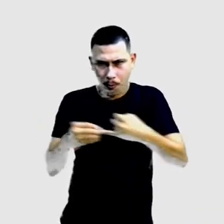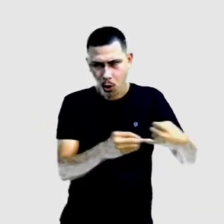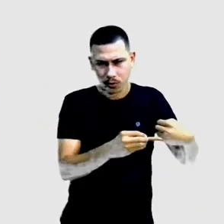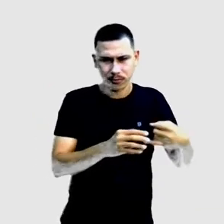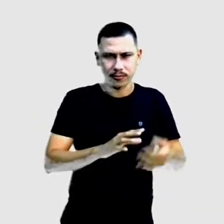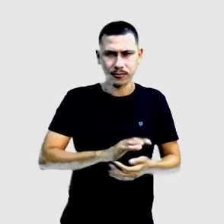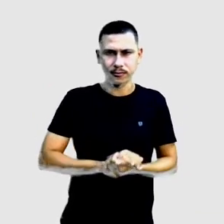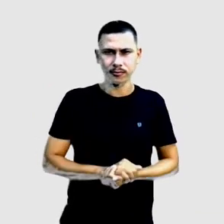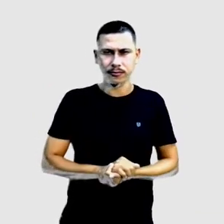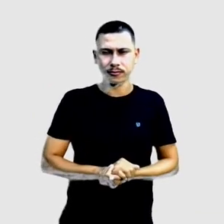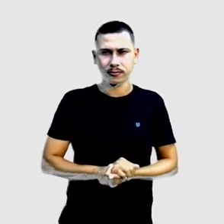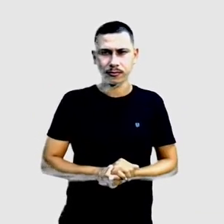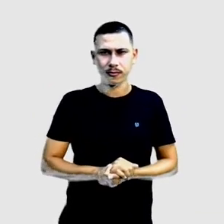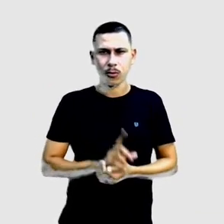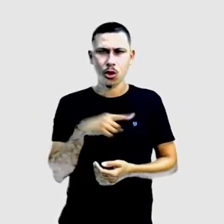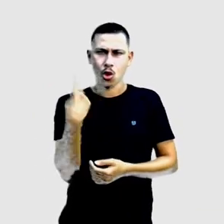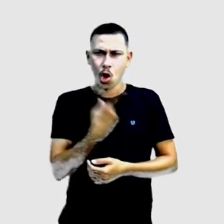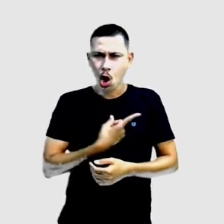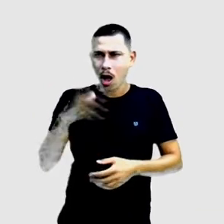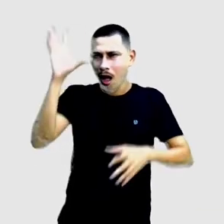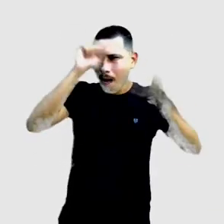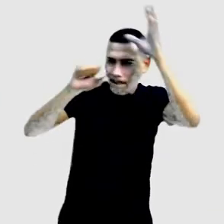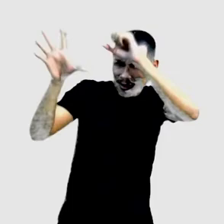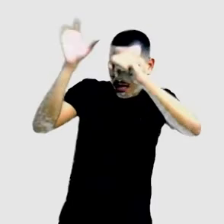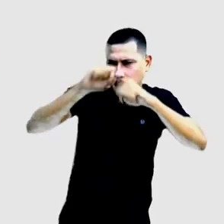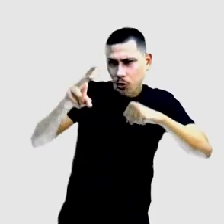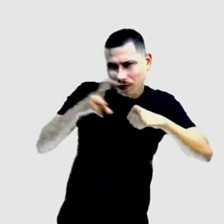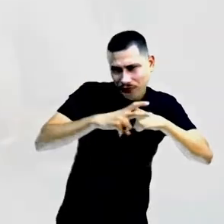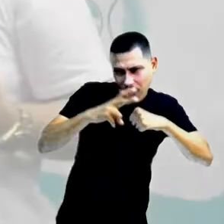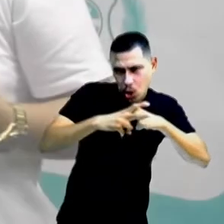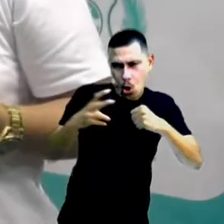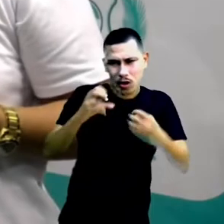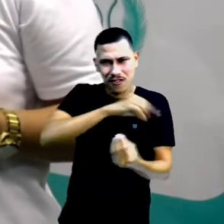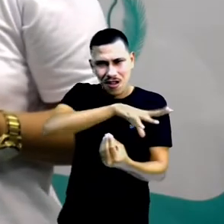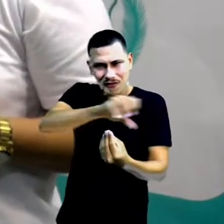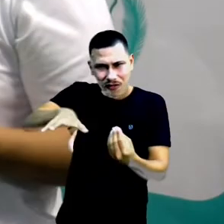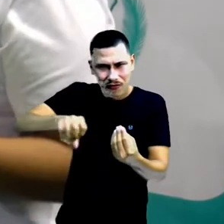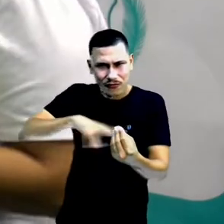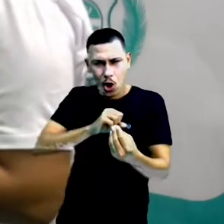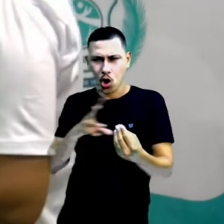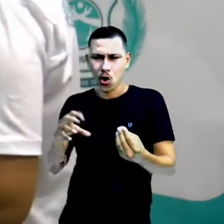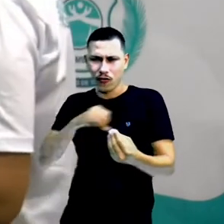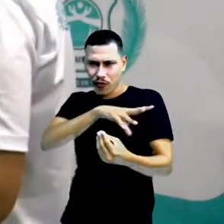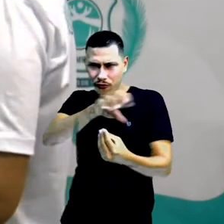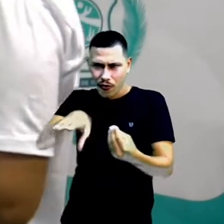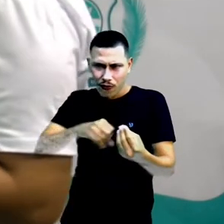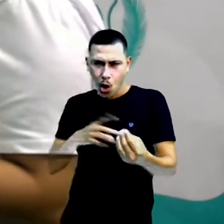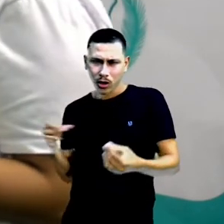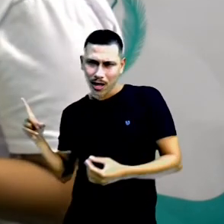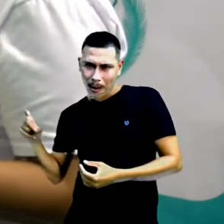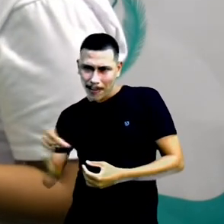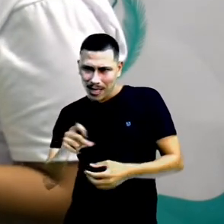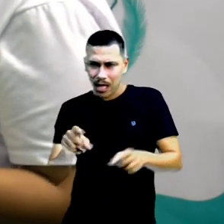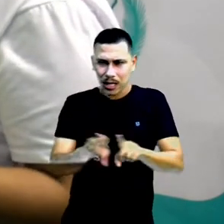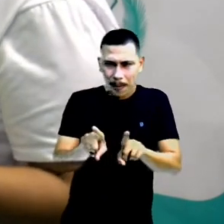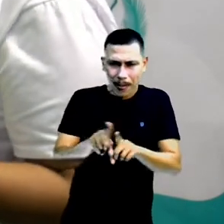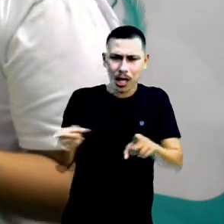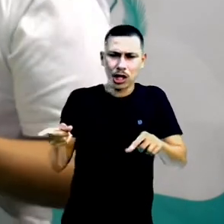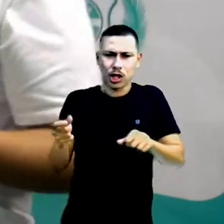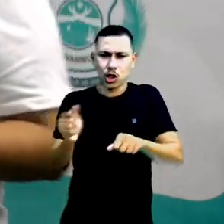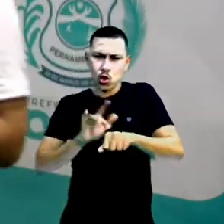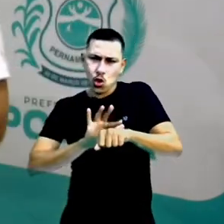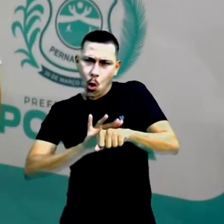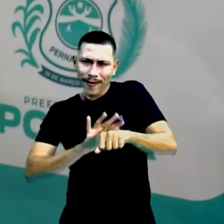então assim como a gente falou dos vírus dos fungos e das bactérias esse essas doenças